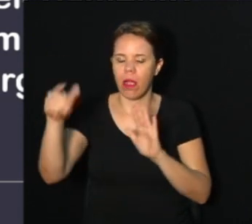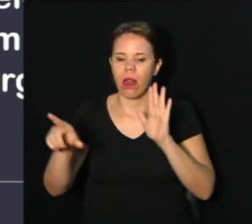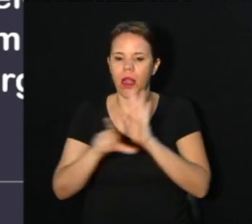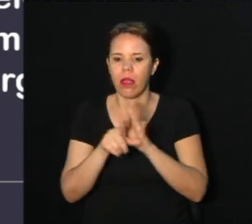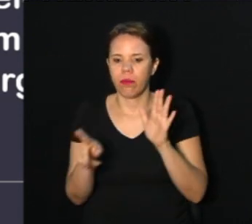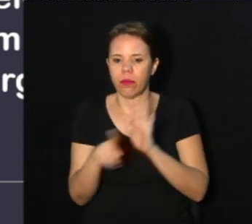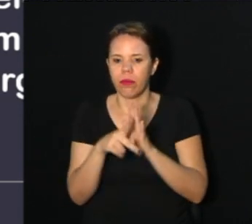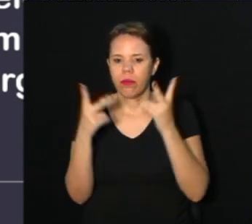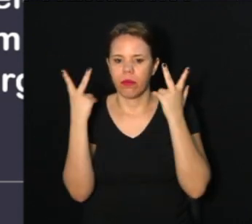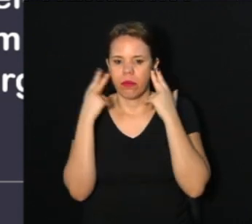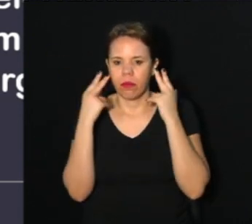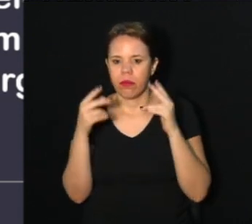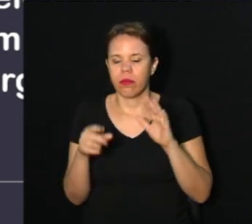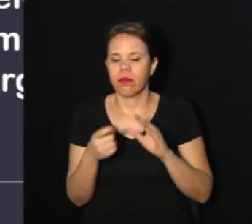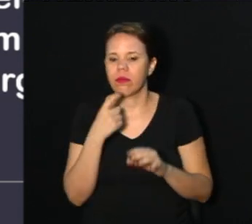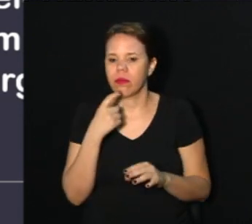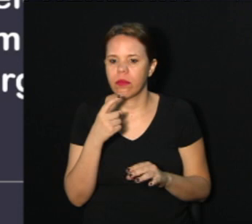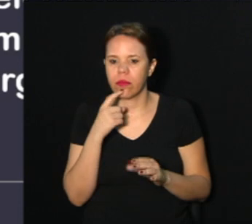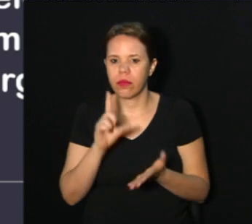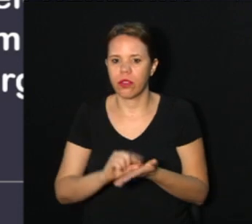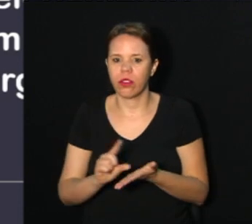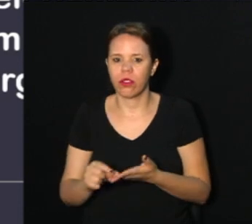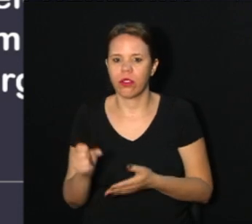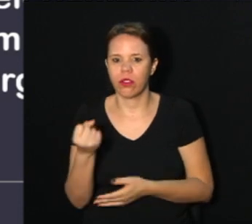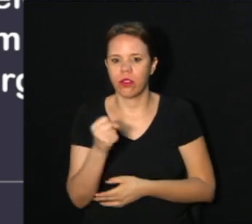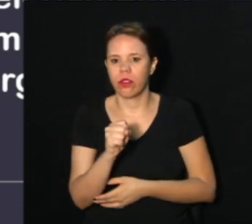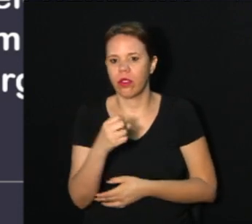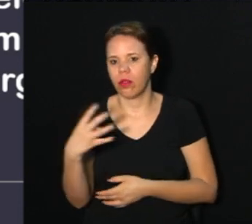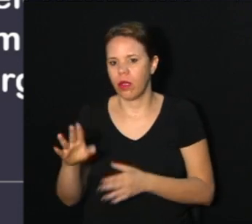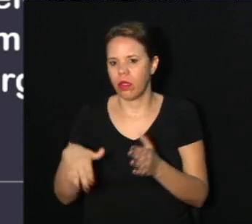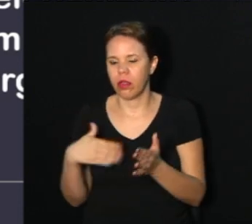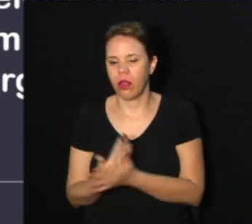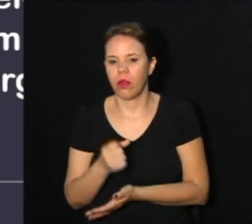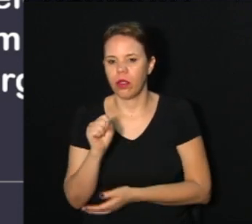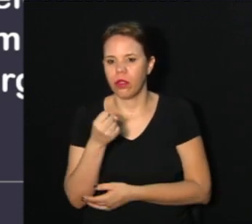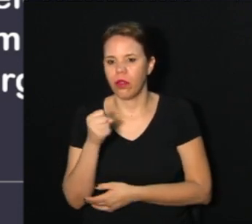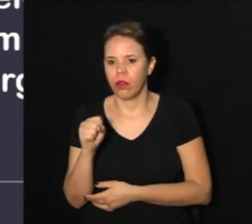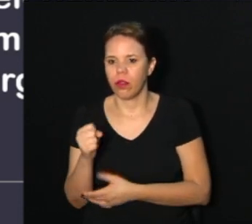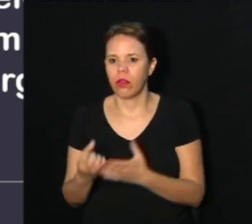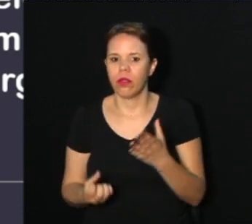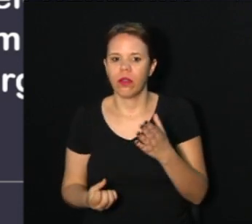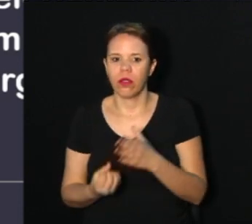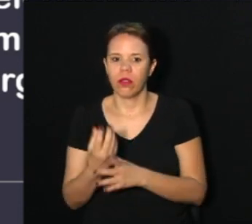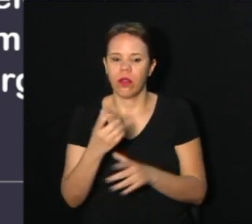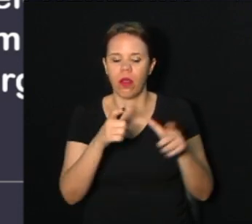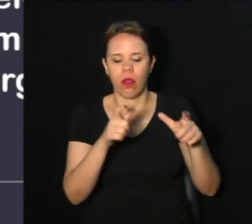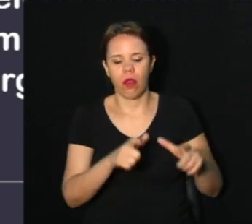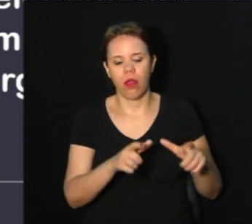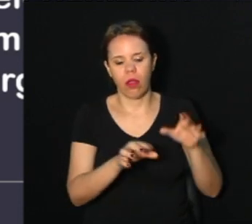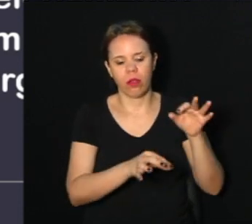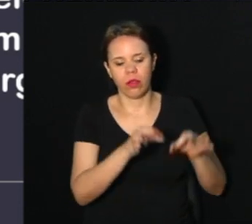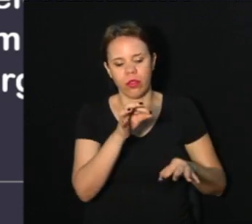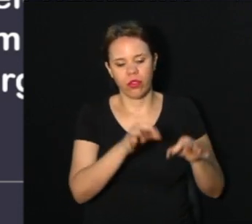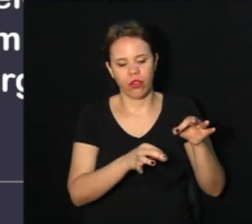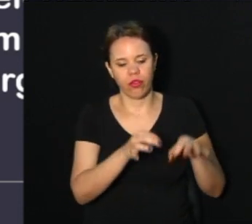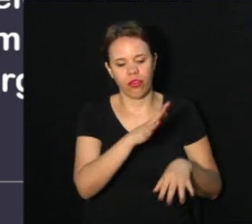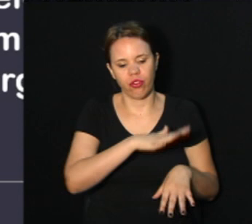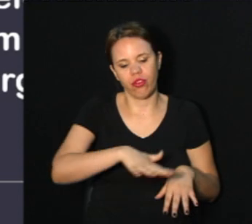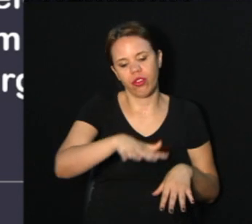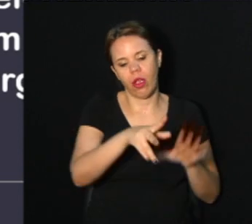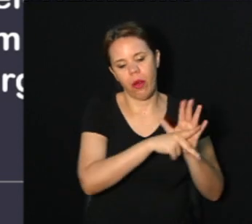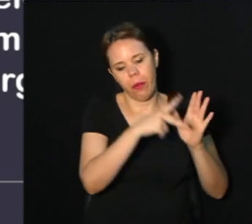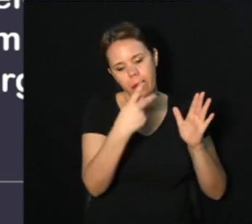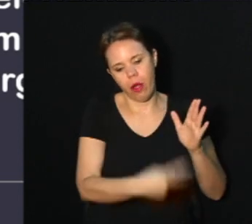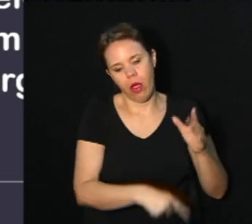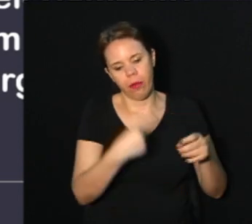Campinas. Ela prevê, em seus artigos 84 a 88, a criação de uma Procuradoria-Geral do município. Bem, o